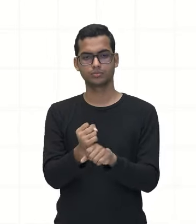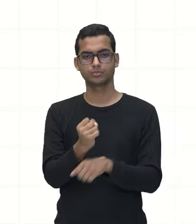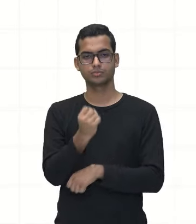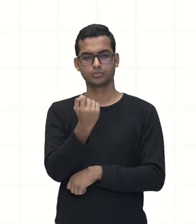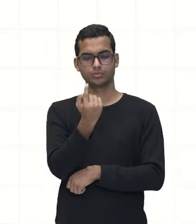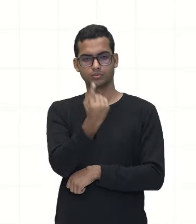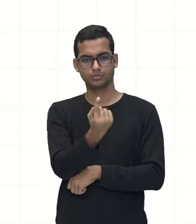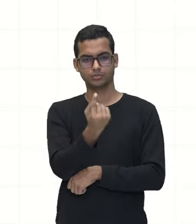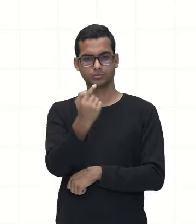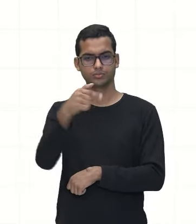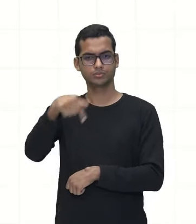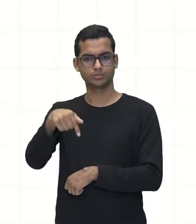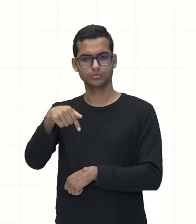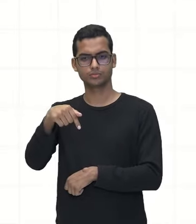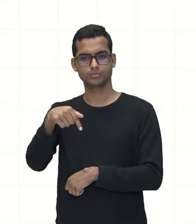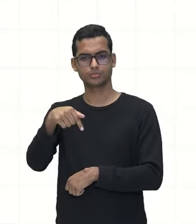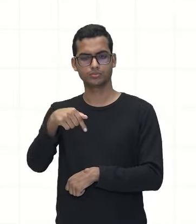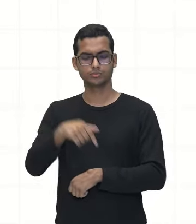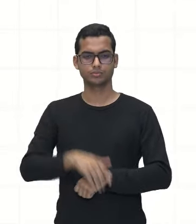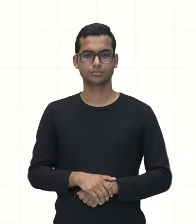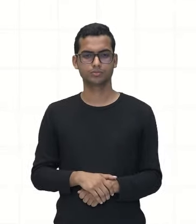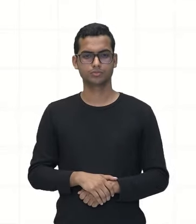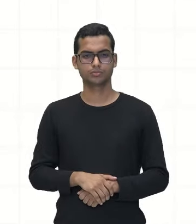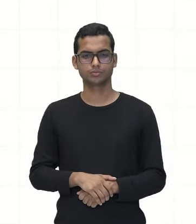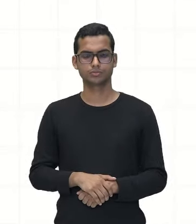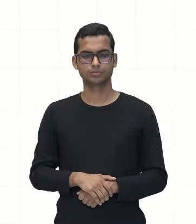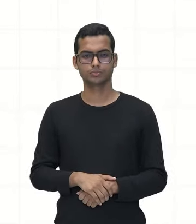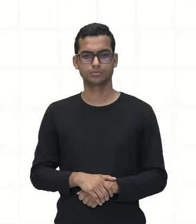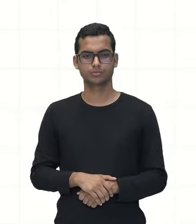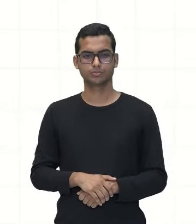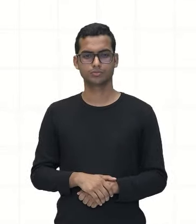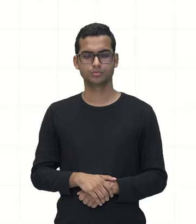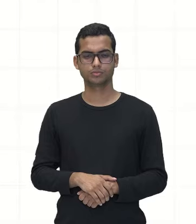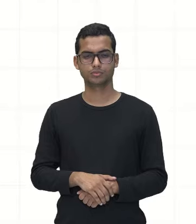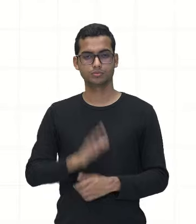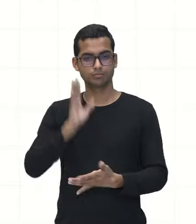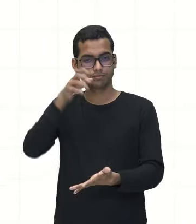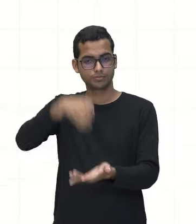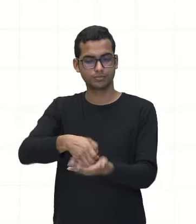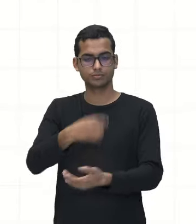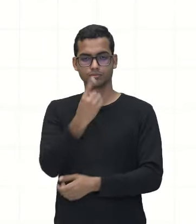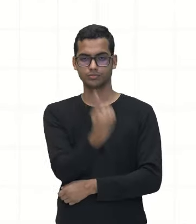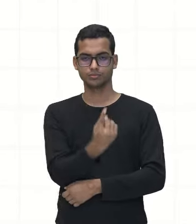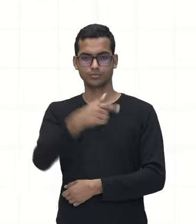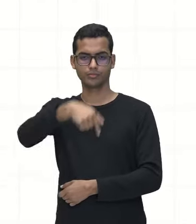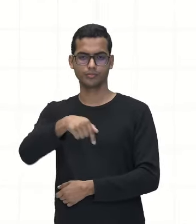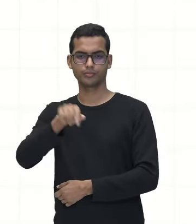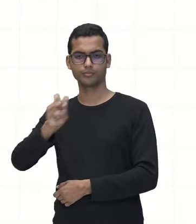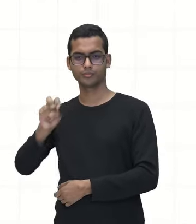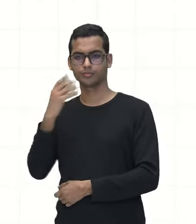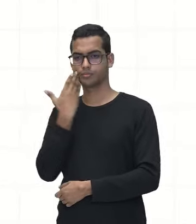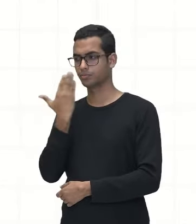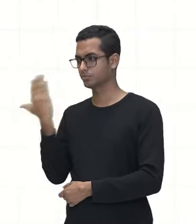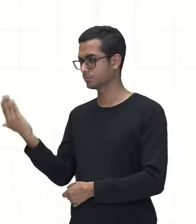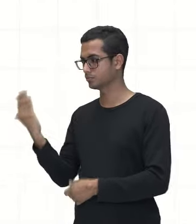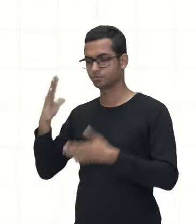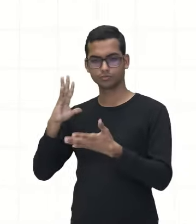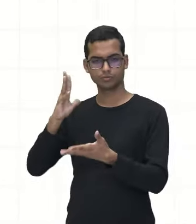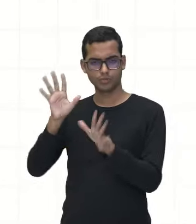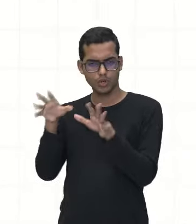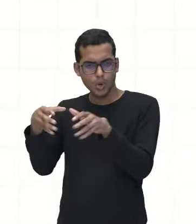parada, para entrar no parque, para que todos entrem nesse parque, né, para